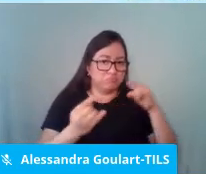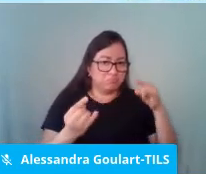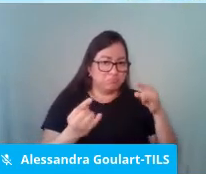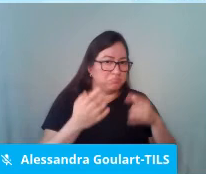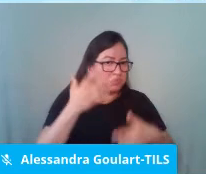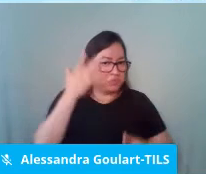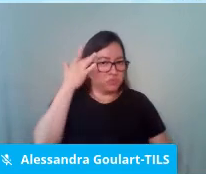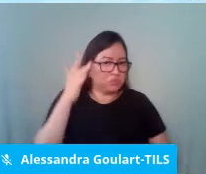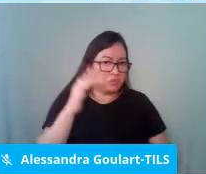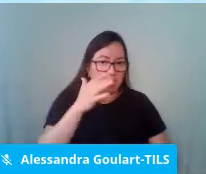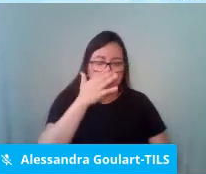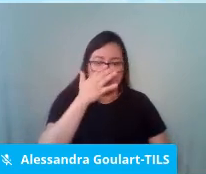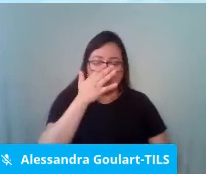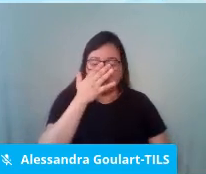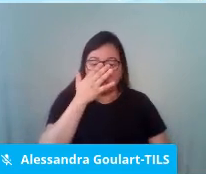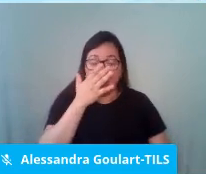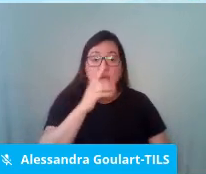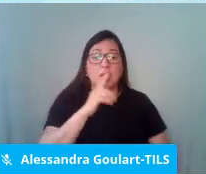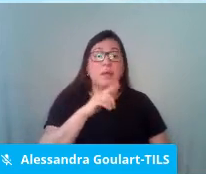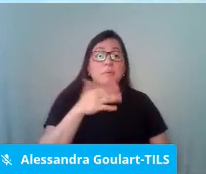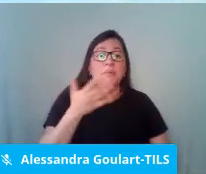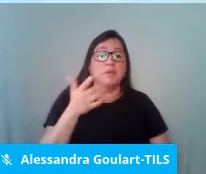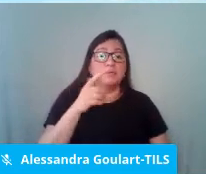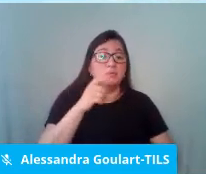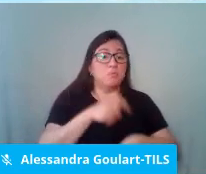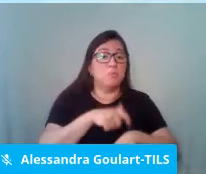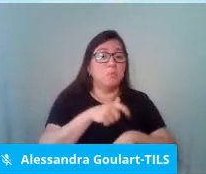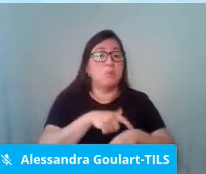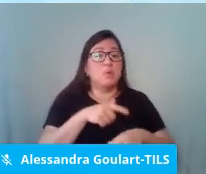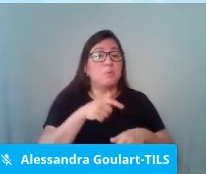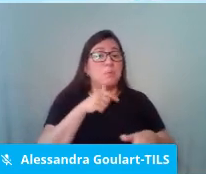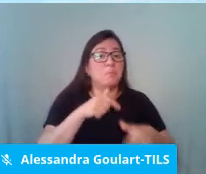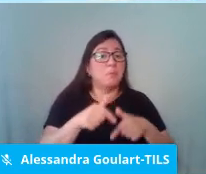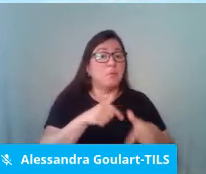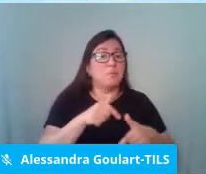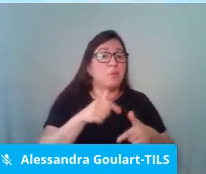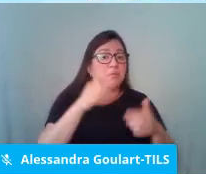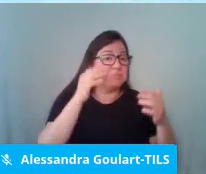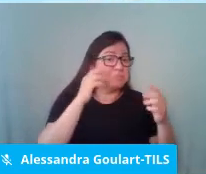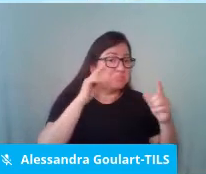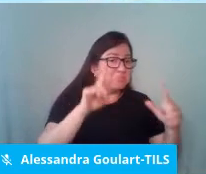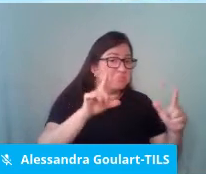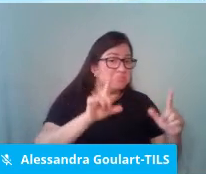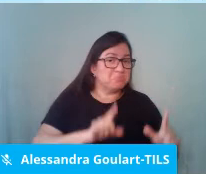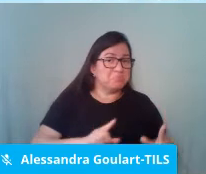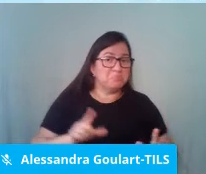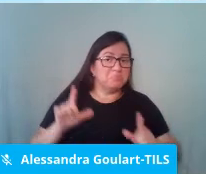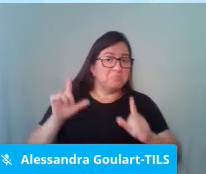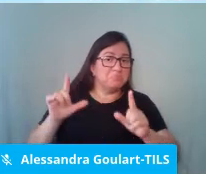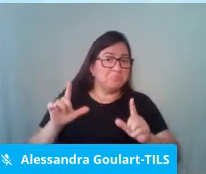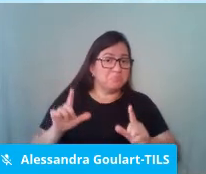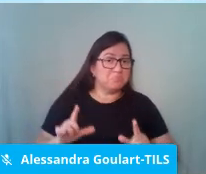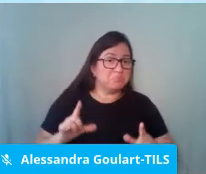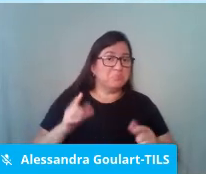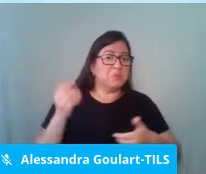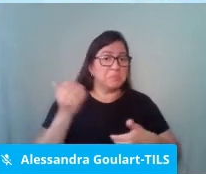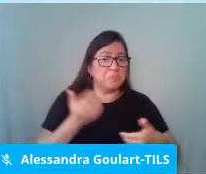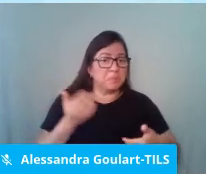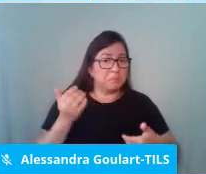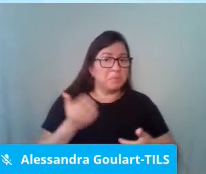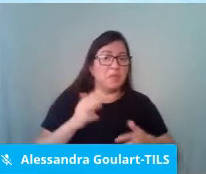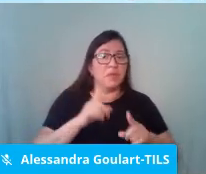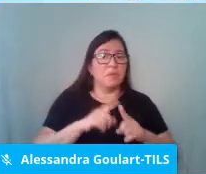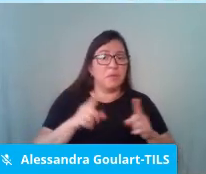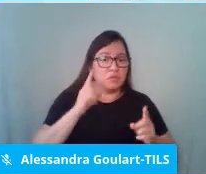se preocupar ali, quando a gente tem uma gestante, ali no meio da imagem, né, que eu tenho uma imagem linda, de uma